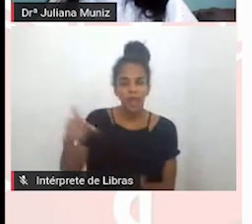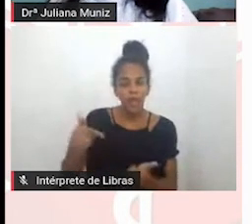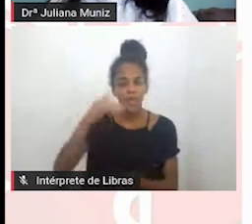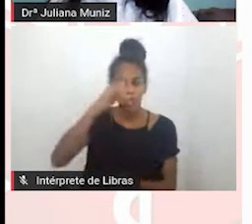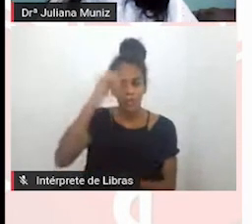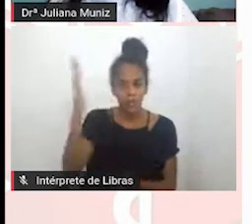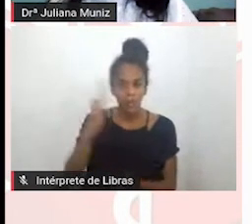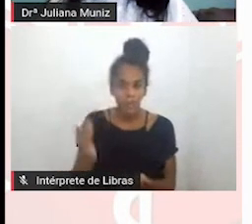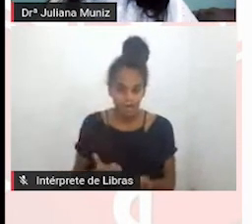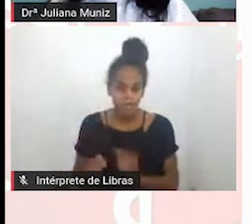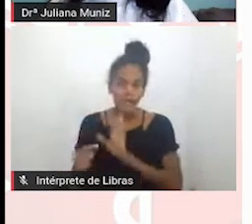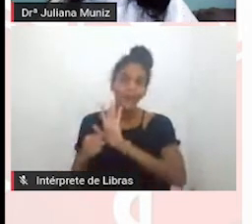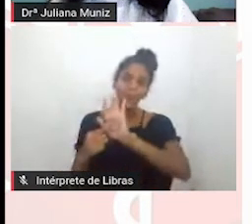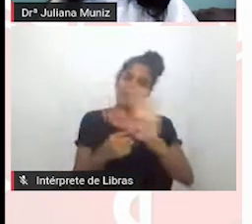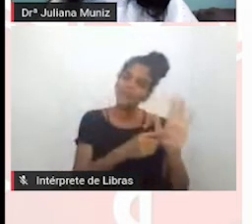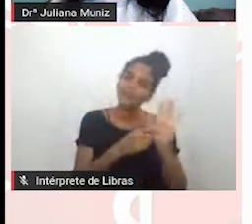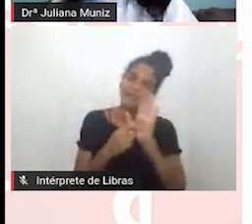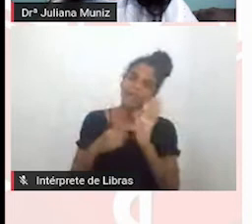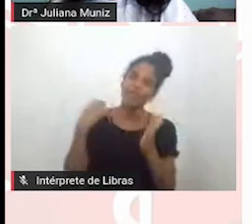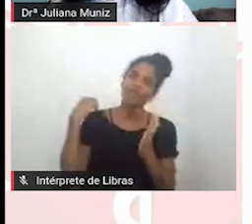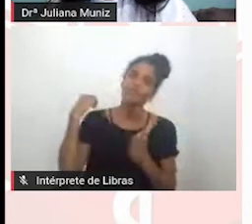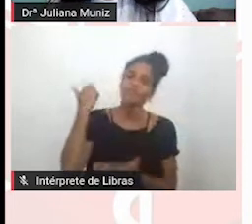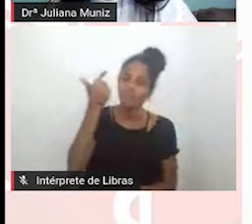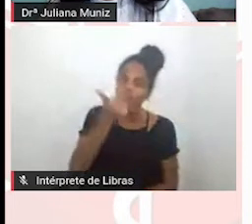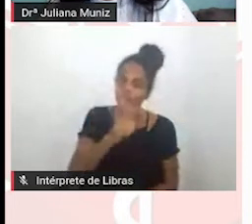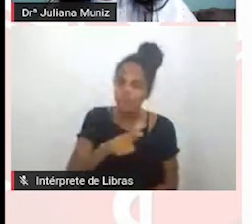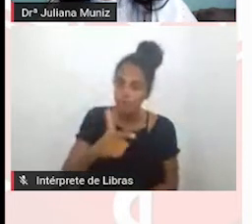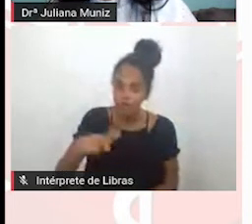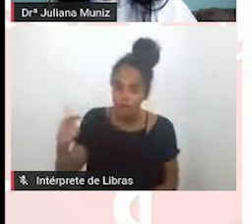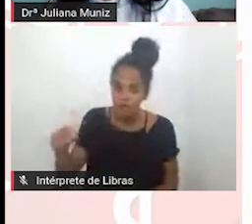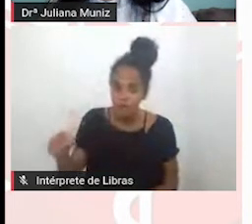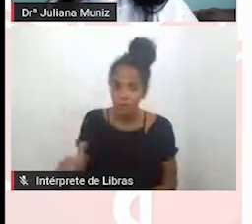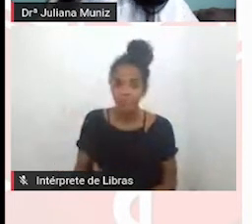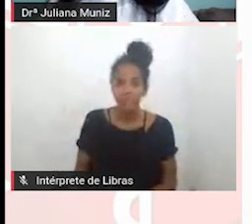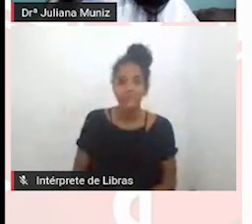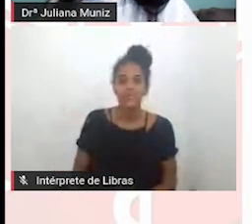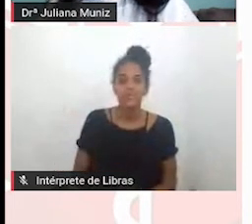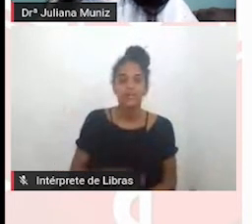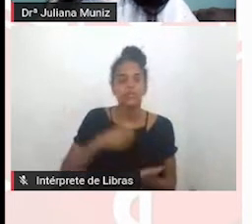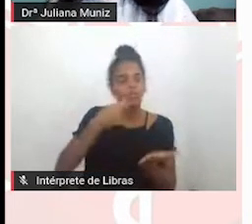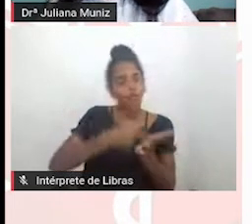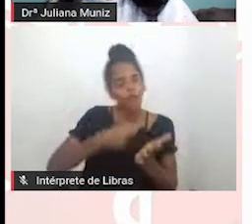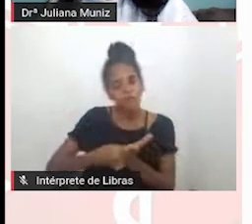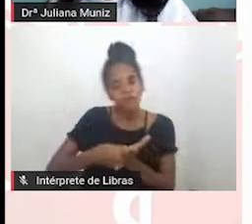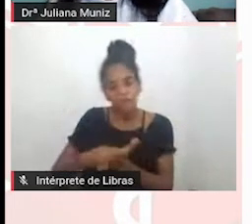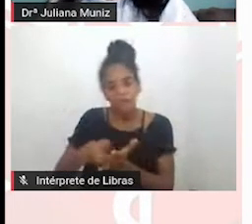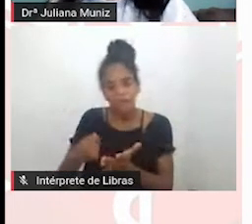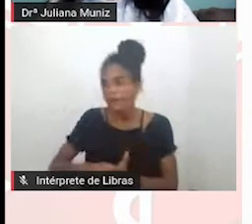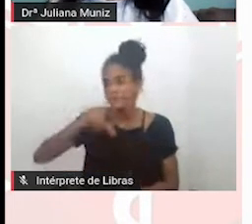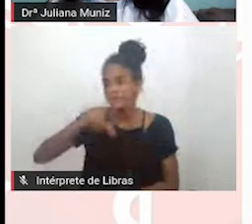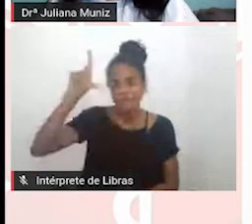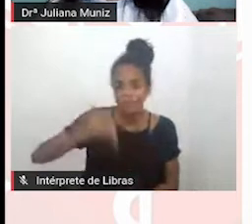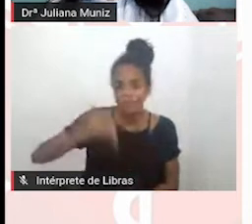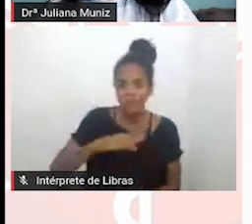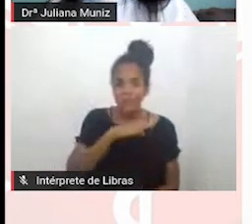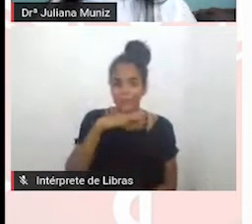que não diminui mortalidade, que não é bom, enfim. Porém, também outro estudo que os pacientes não tomaram